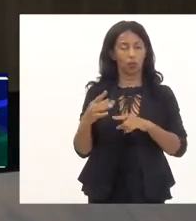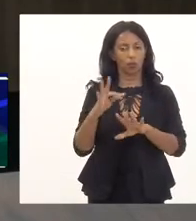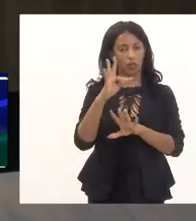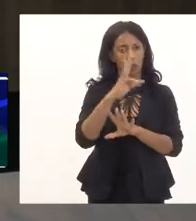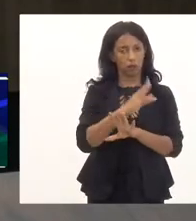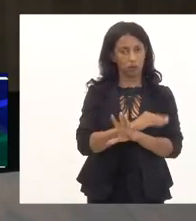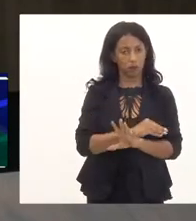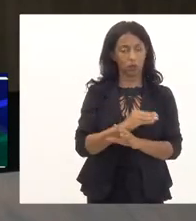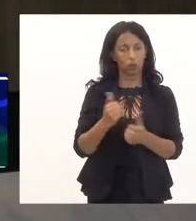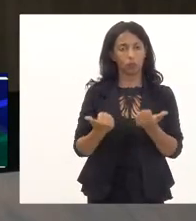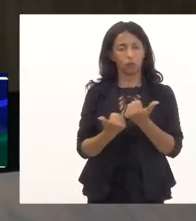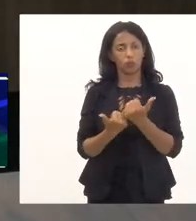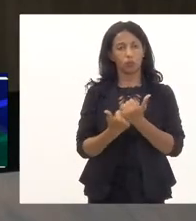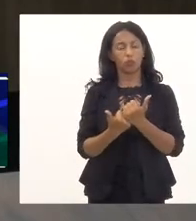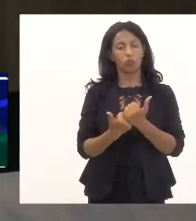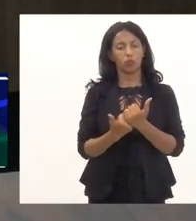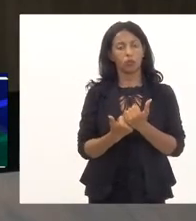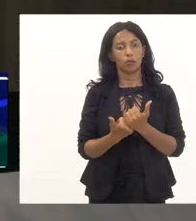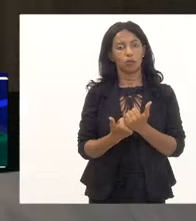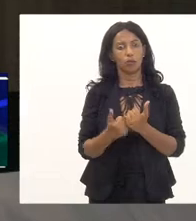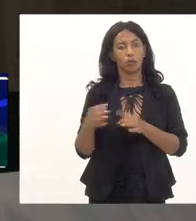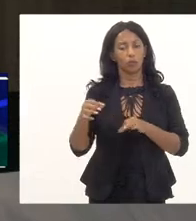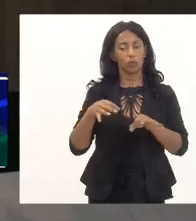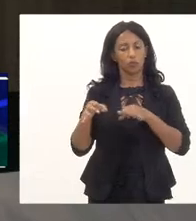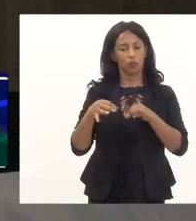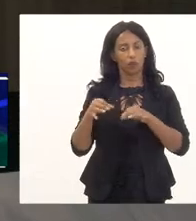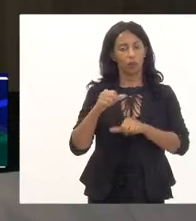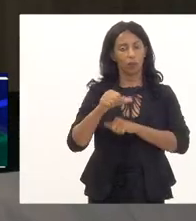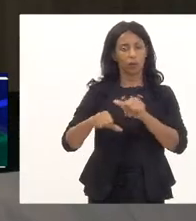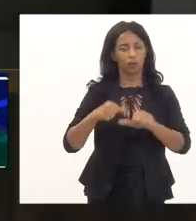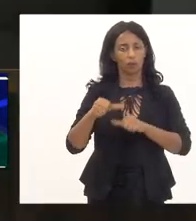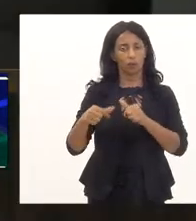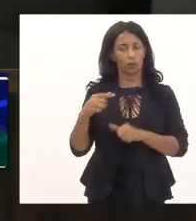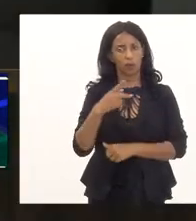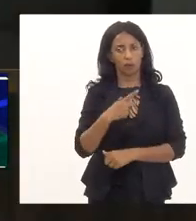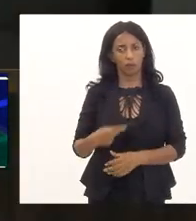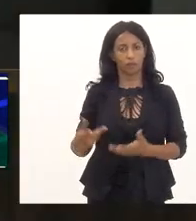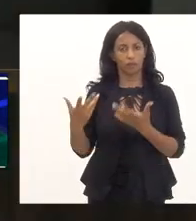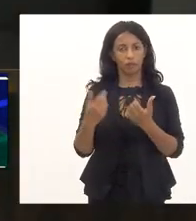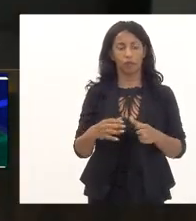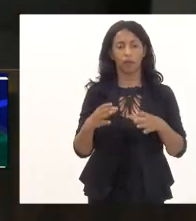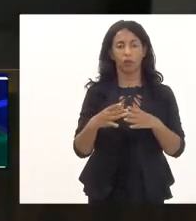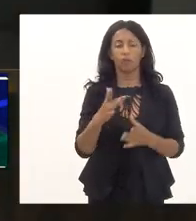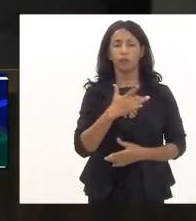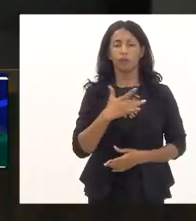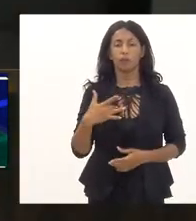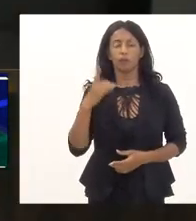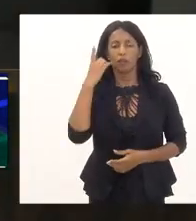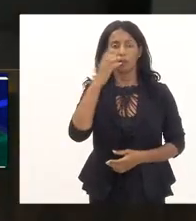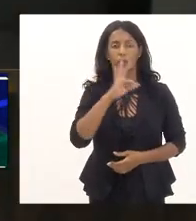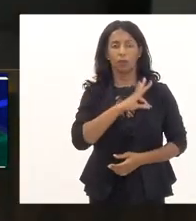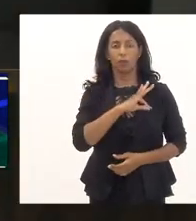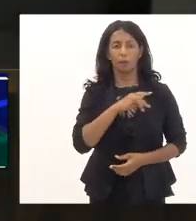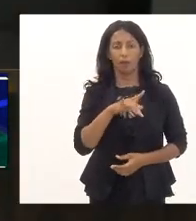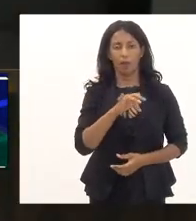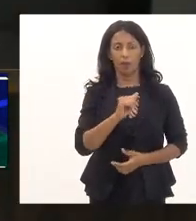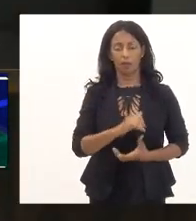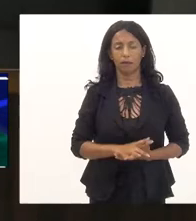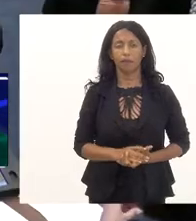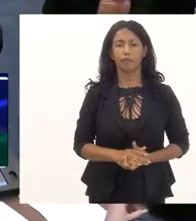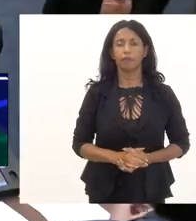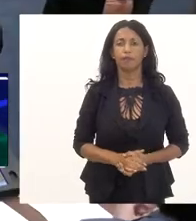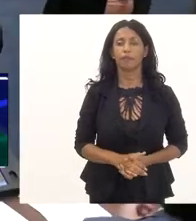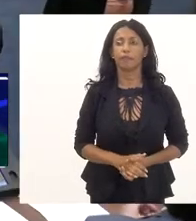emendas, concluindo por substitutivo e pedindo forma final de redação. Que a presidência defere. Pela Comissão de Saúde, deputada Marta Rocha.